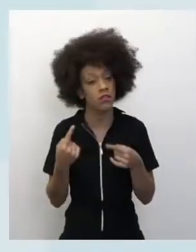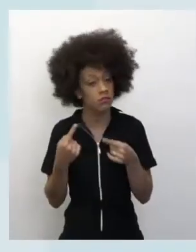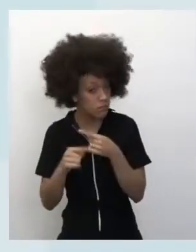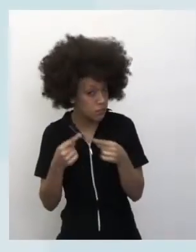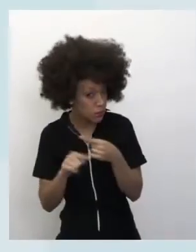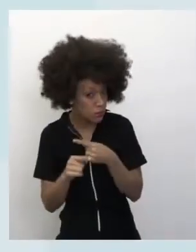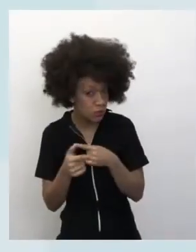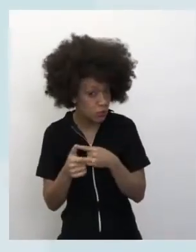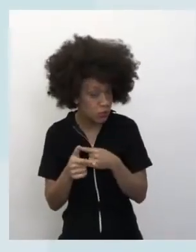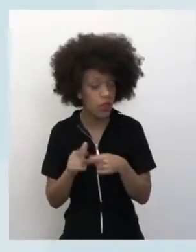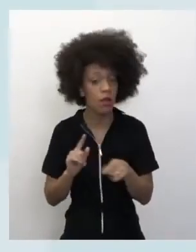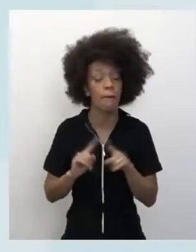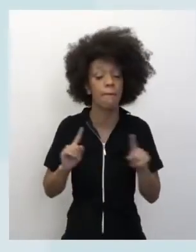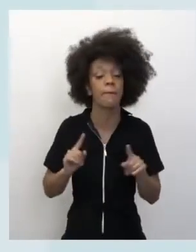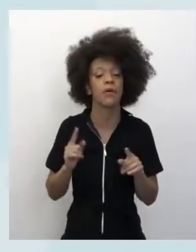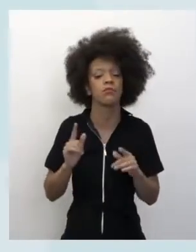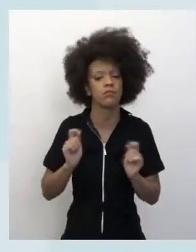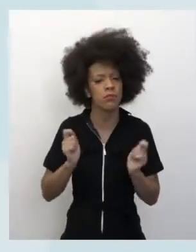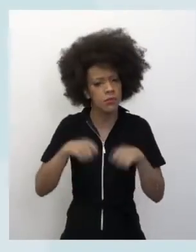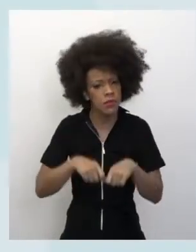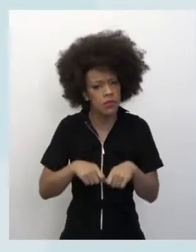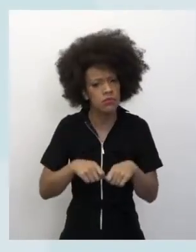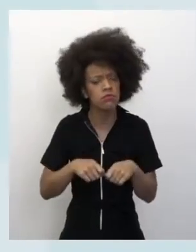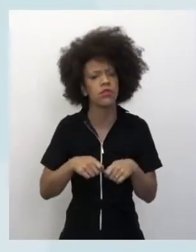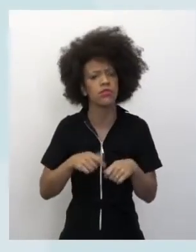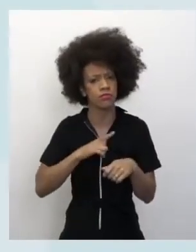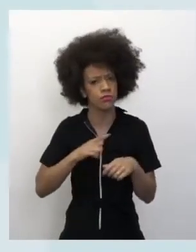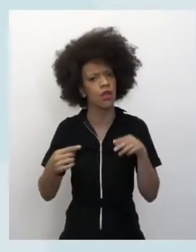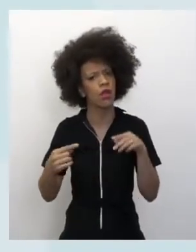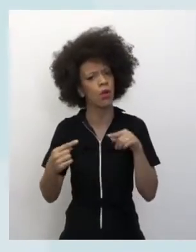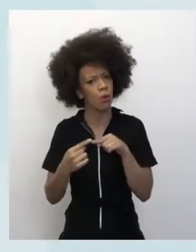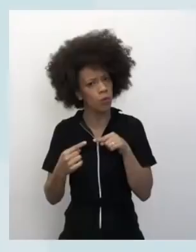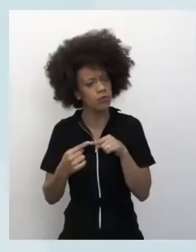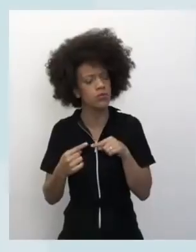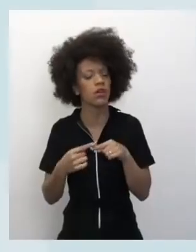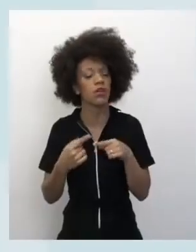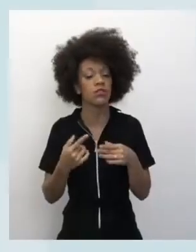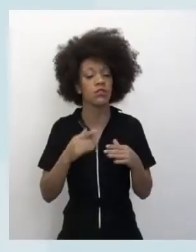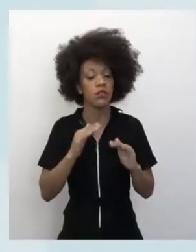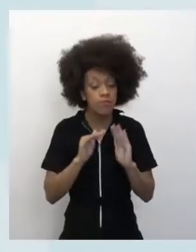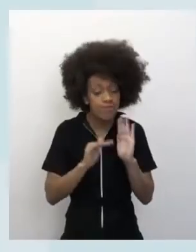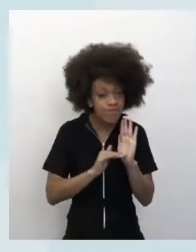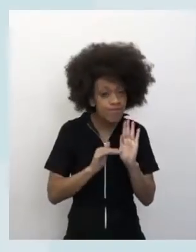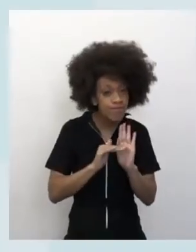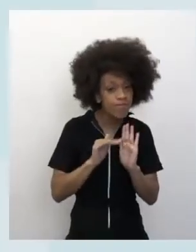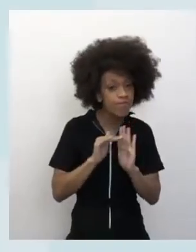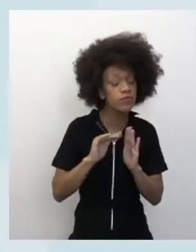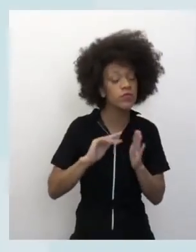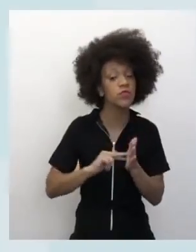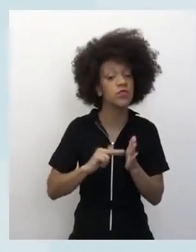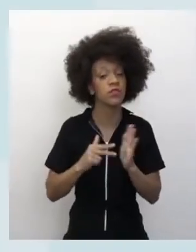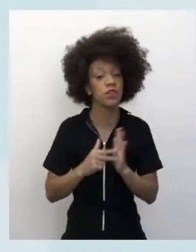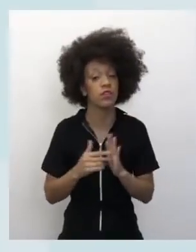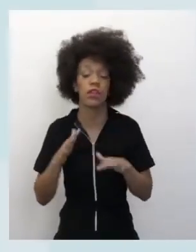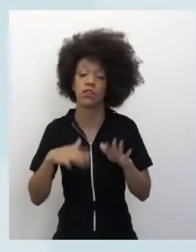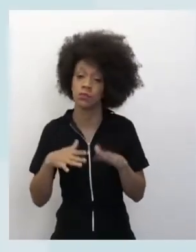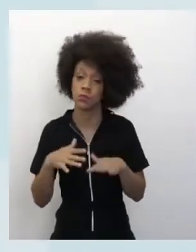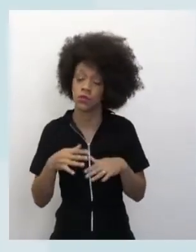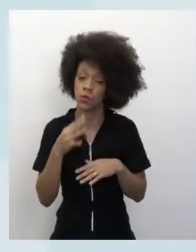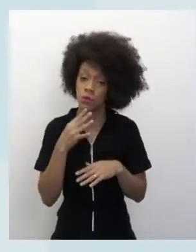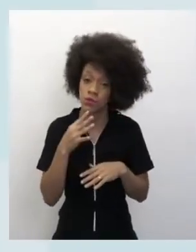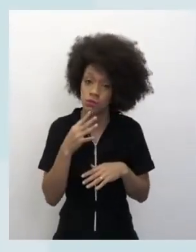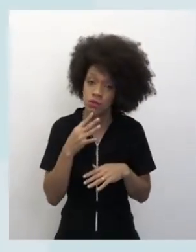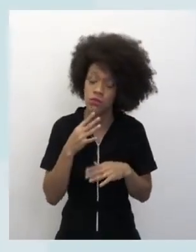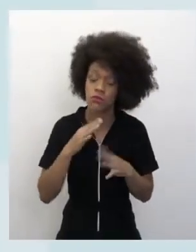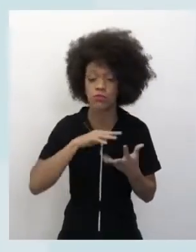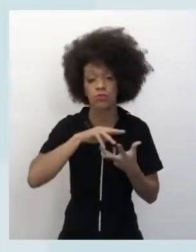implícita, somos capazes de atribuir coerência e, portanto, construir sentidos. Olha só, dependendo do nosso conhecimento de